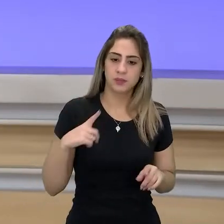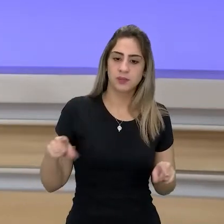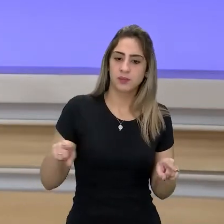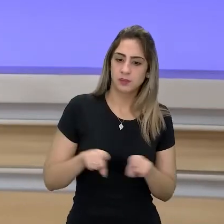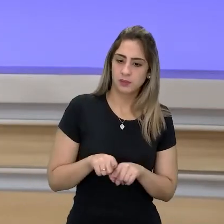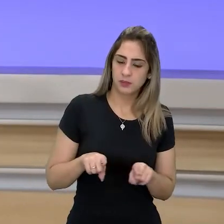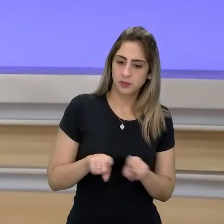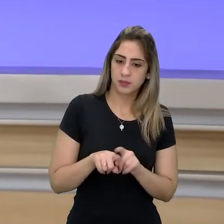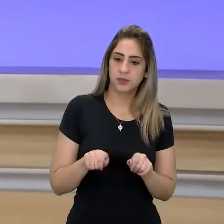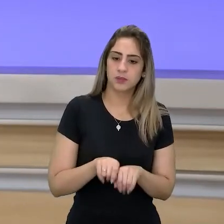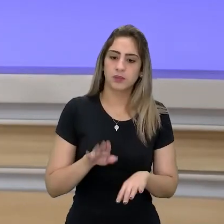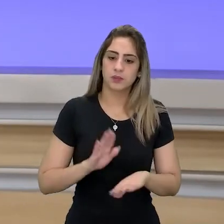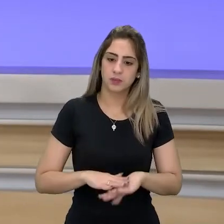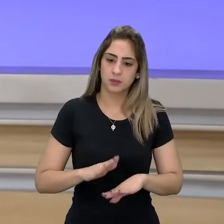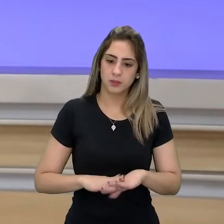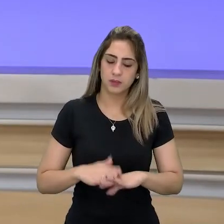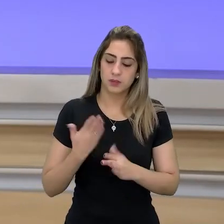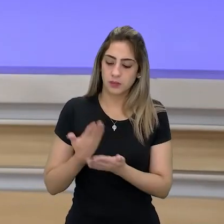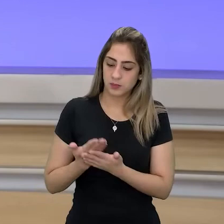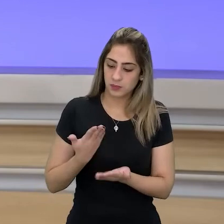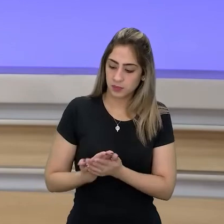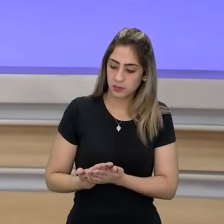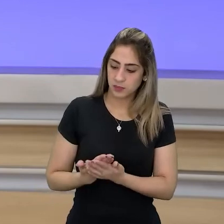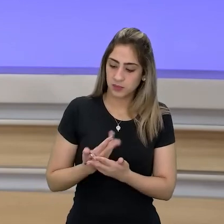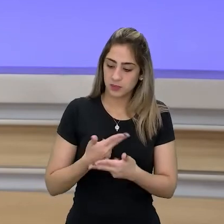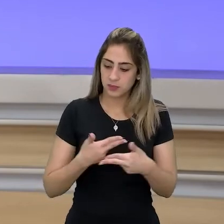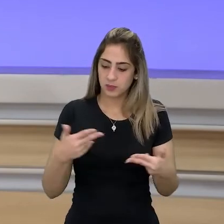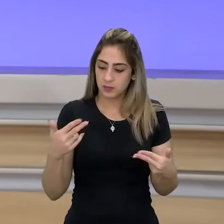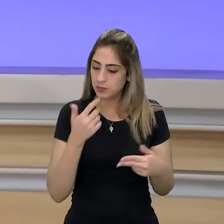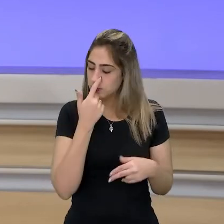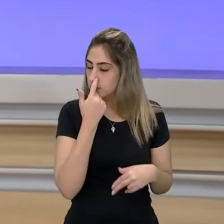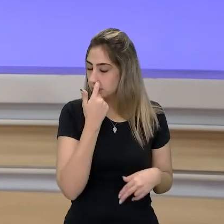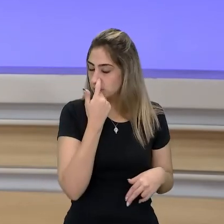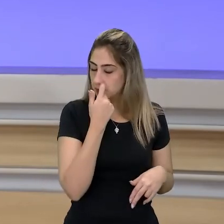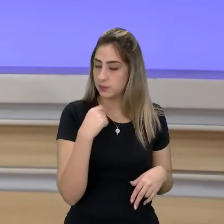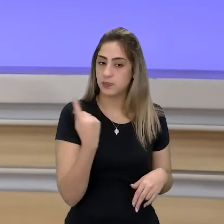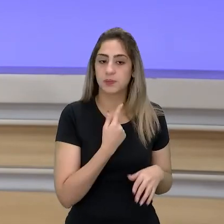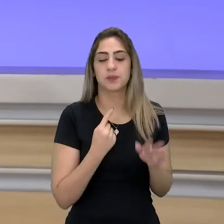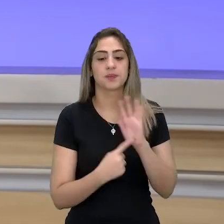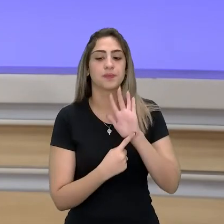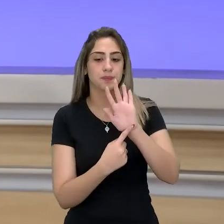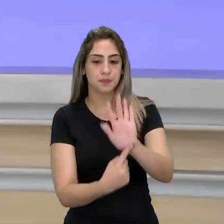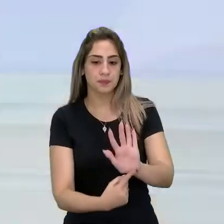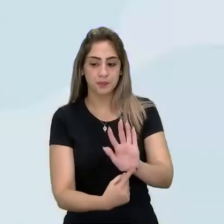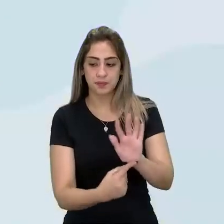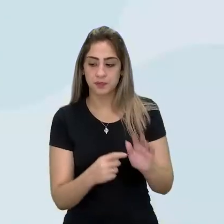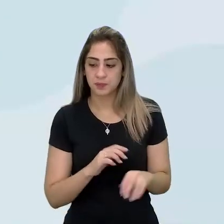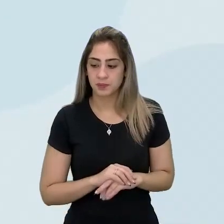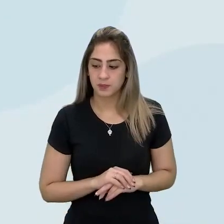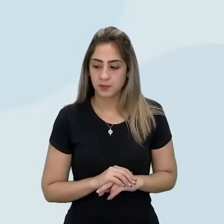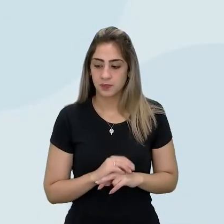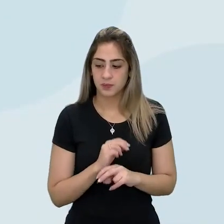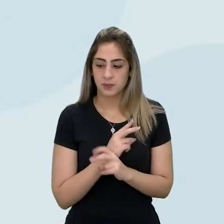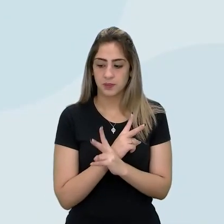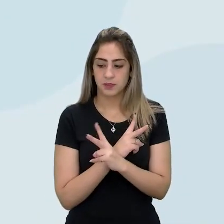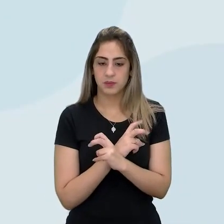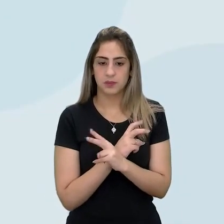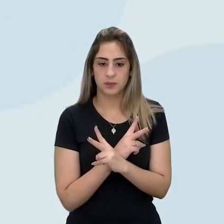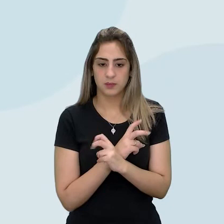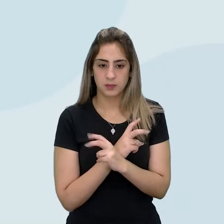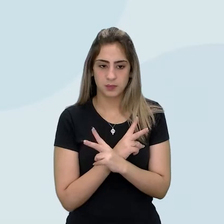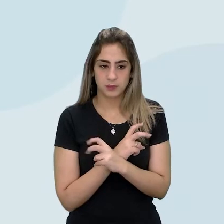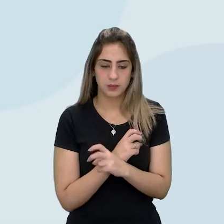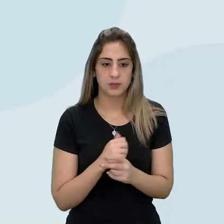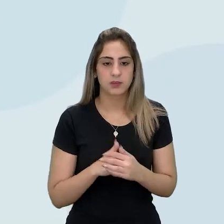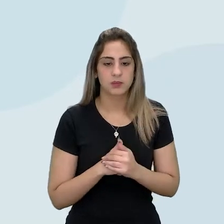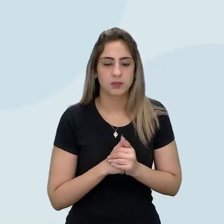também fez aí, olha, estudos de caso, né? Então, a gente apresentou 2 casos onde a